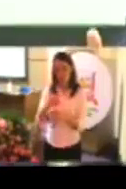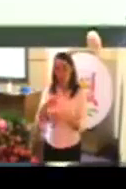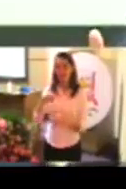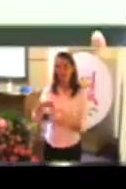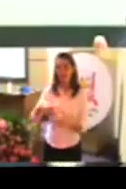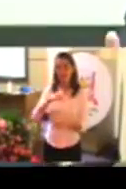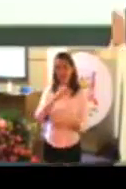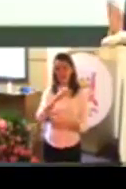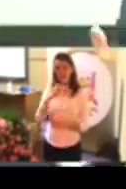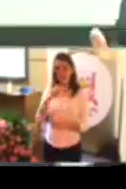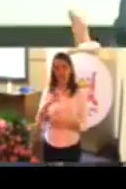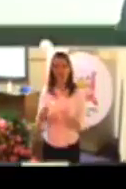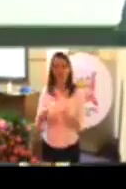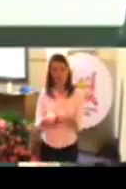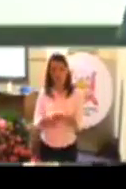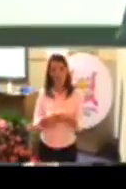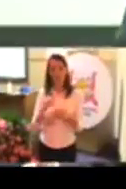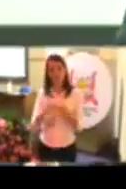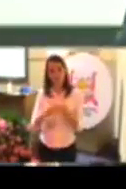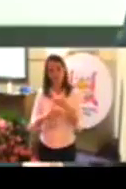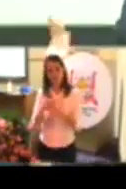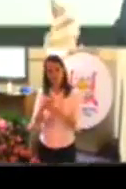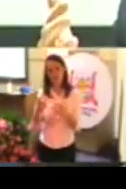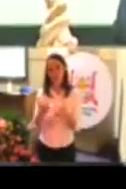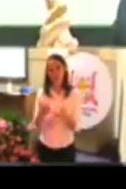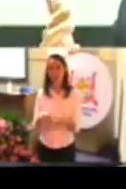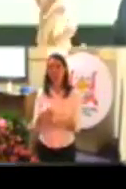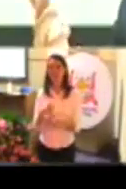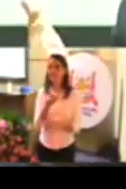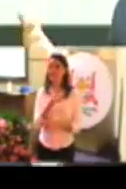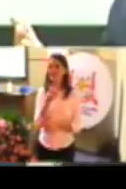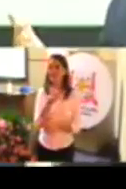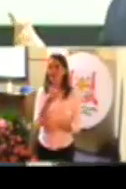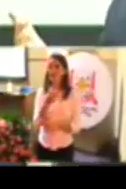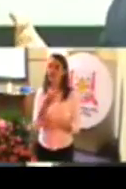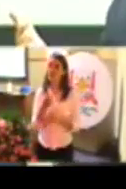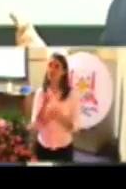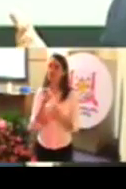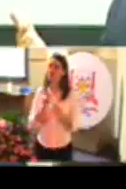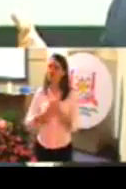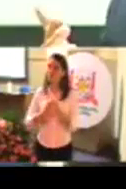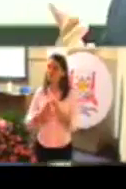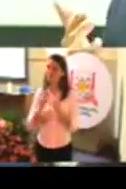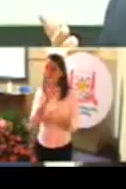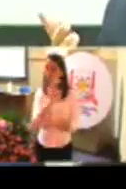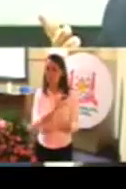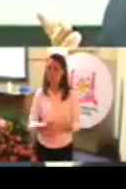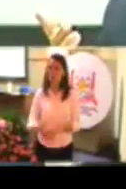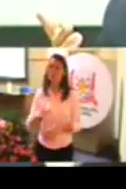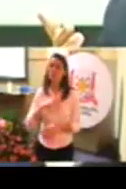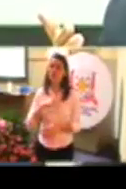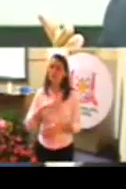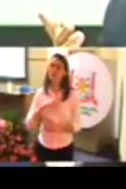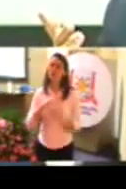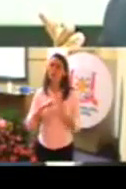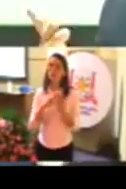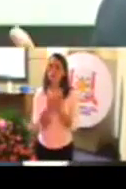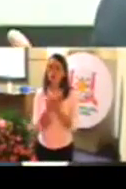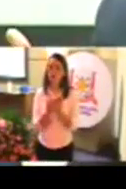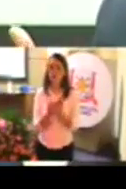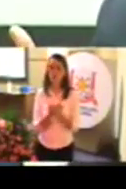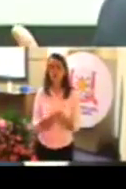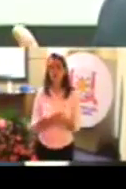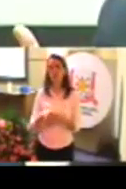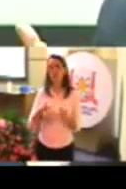Santa Catarina está dando os primeiros passos. São 6 municípios que têm escola do legislativo.